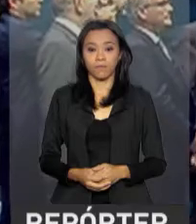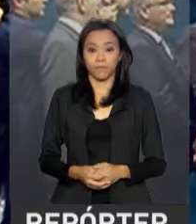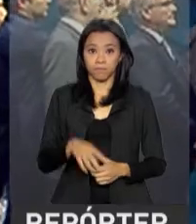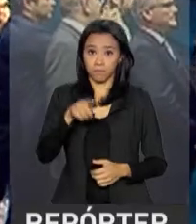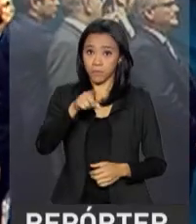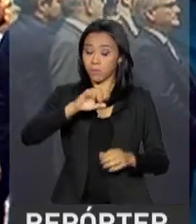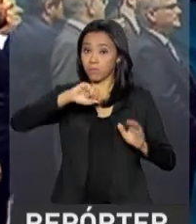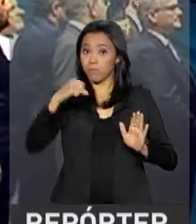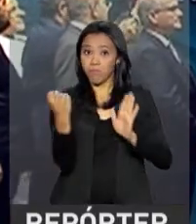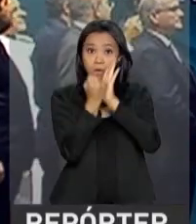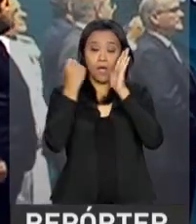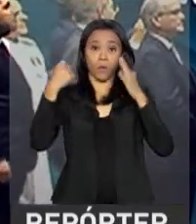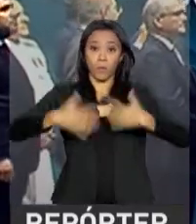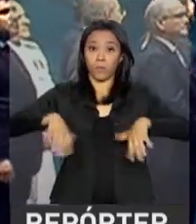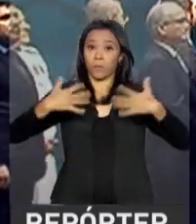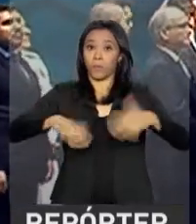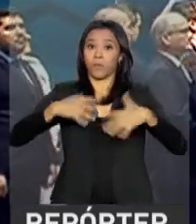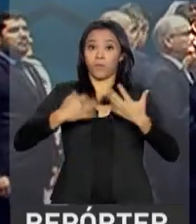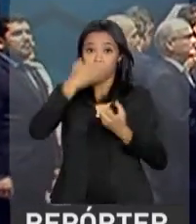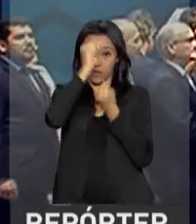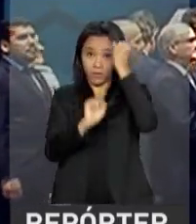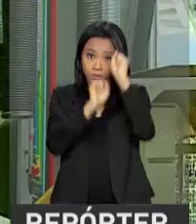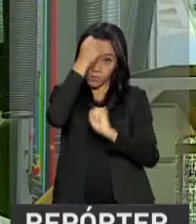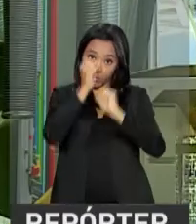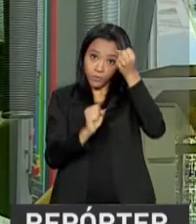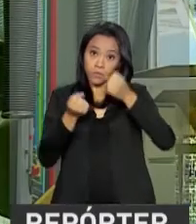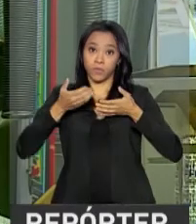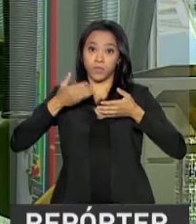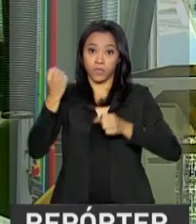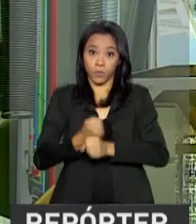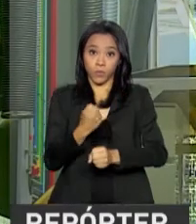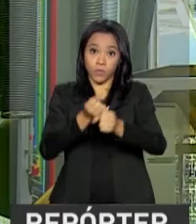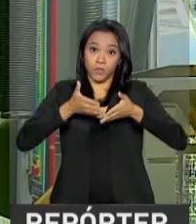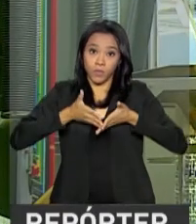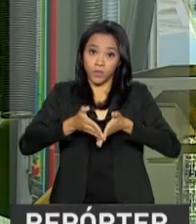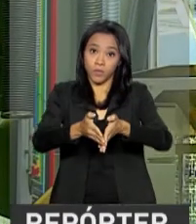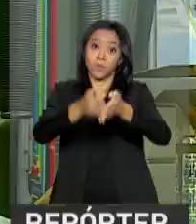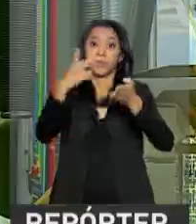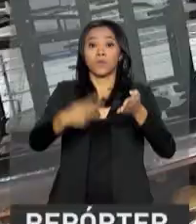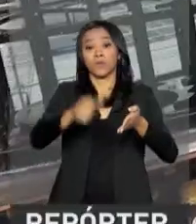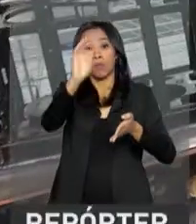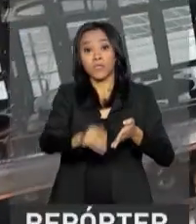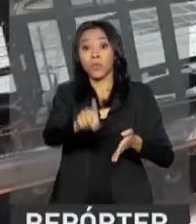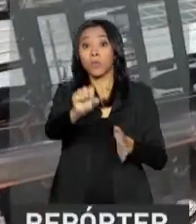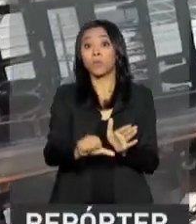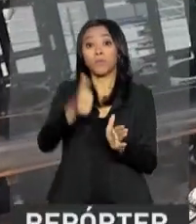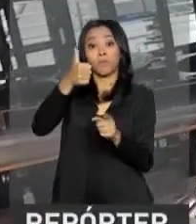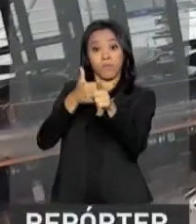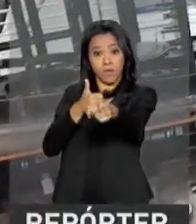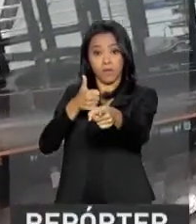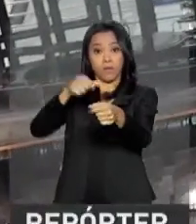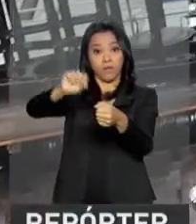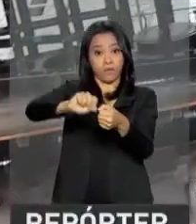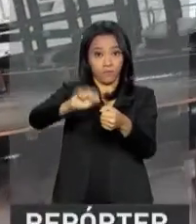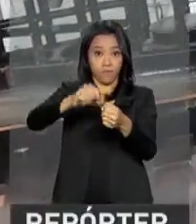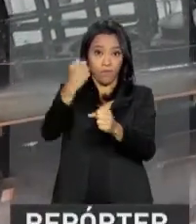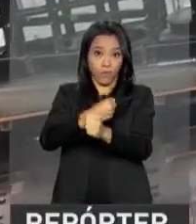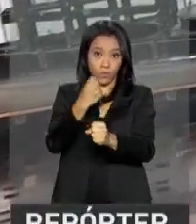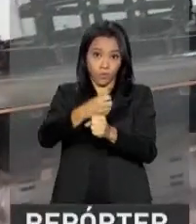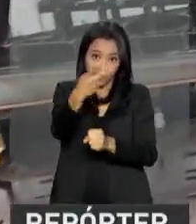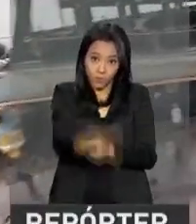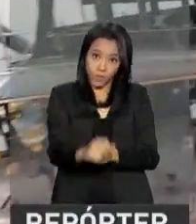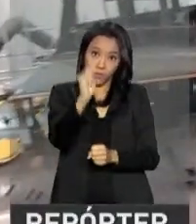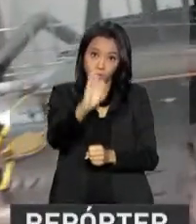Um marco na história da indústria naval militar brasileira. O Riachuelo, primeiro submarino construído no Polo Naval de Itaguaí